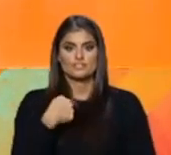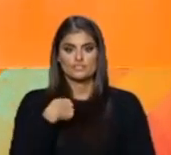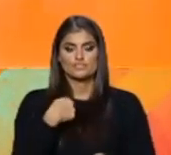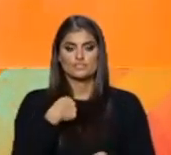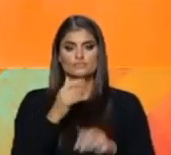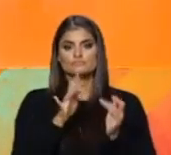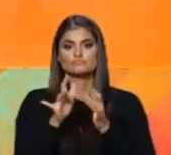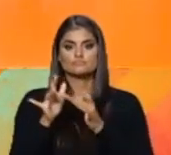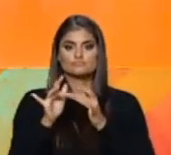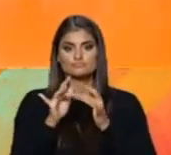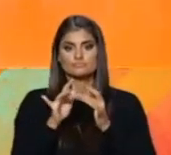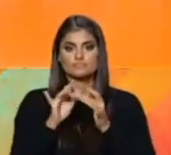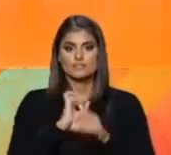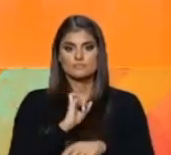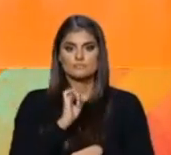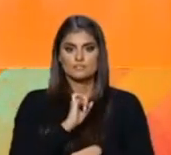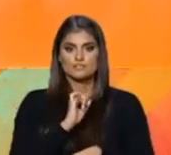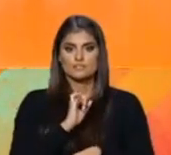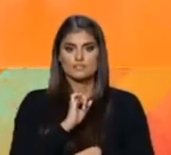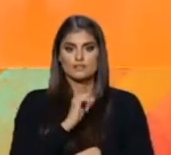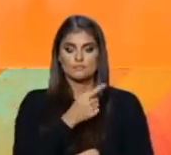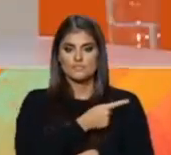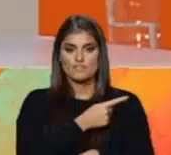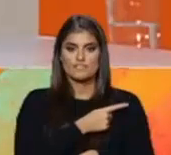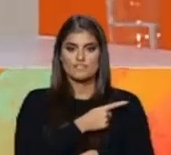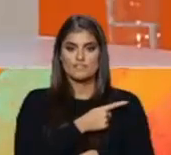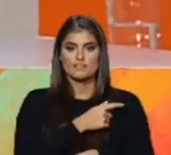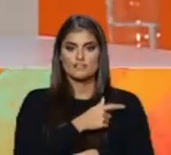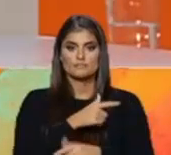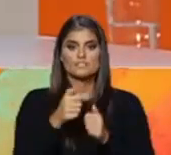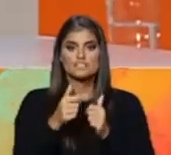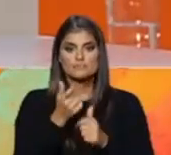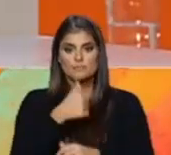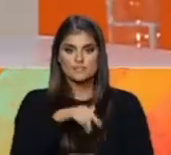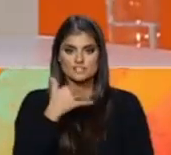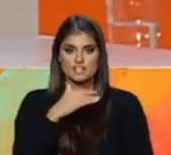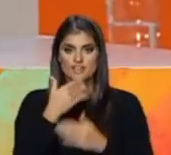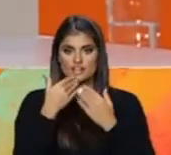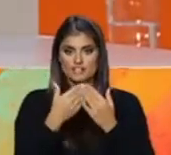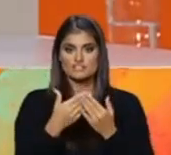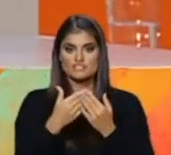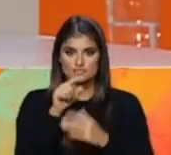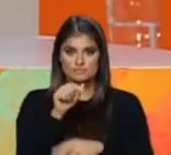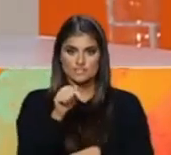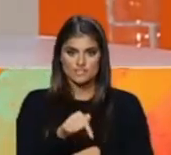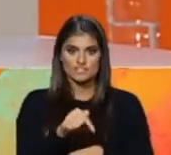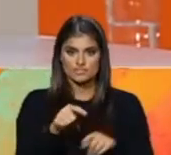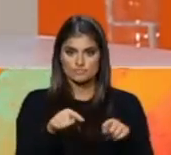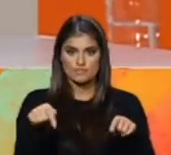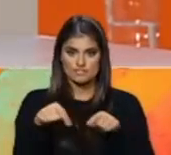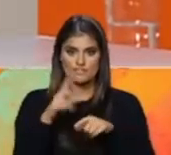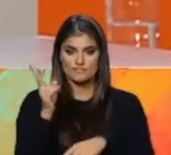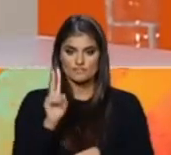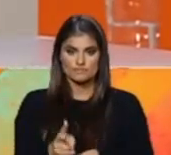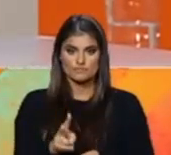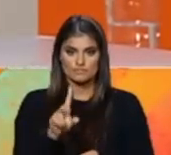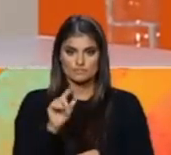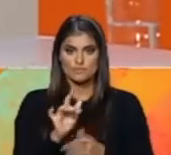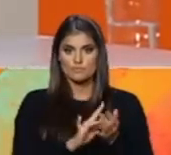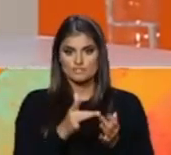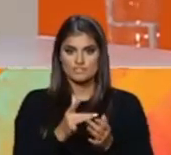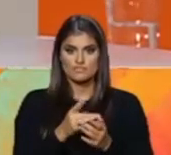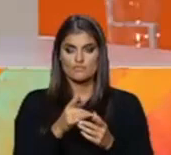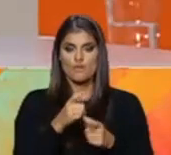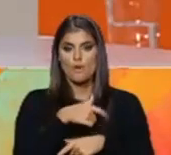recebido, inclusive na minha página pessoal, mensagens para a Praça da Alegria, agradecer por esta rúbrica, desde a Venezuela, ao Brasil,